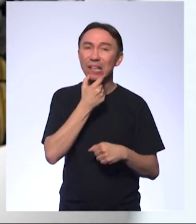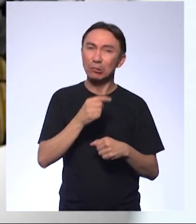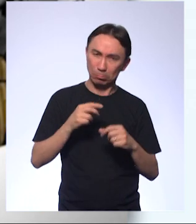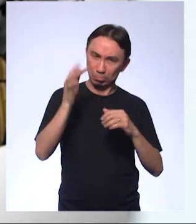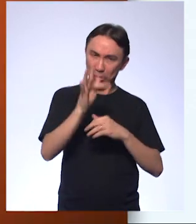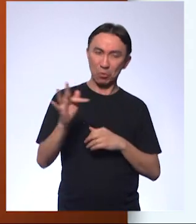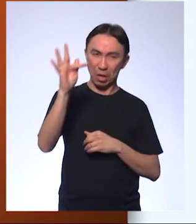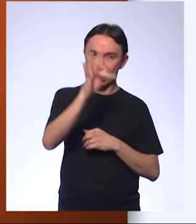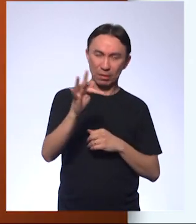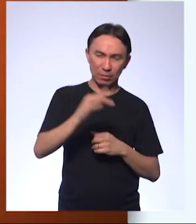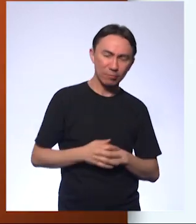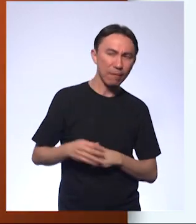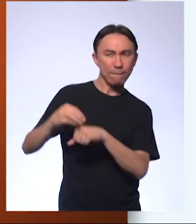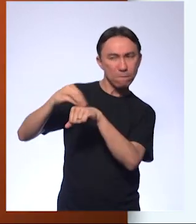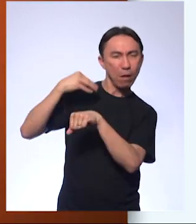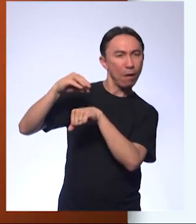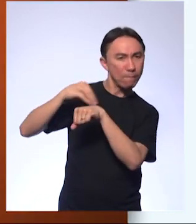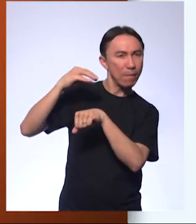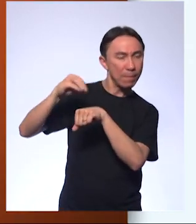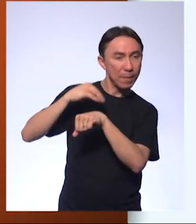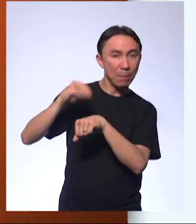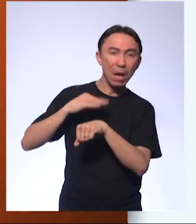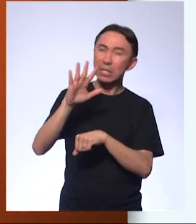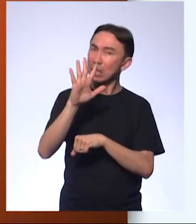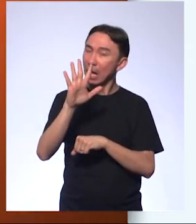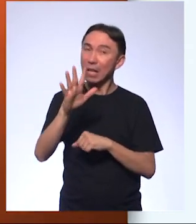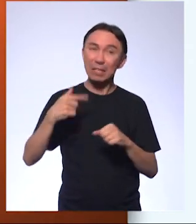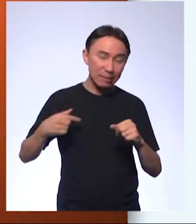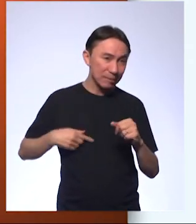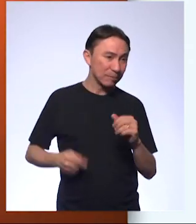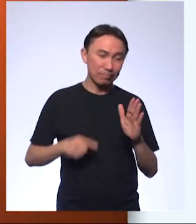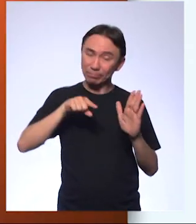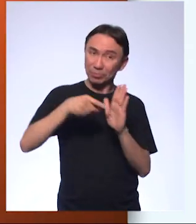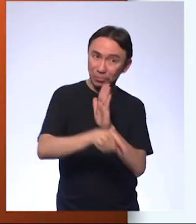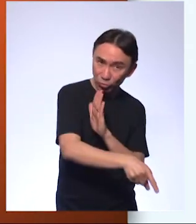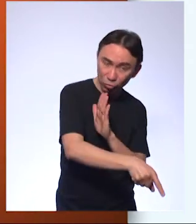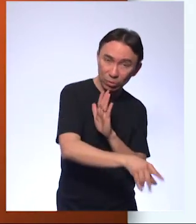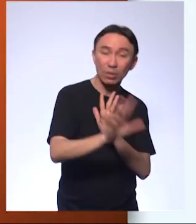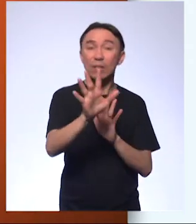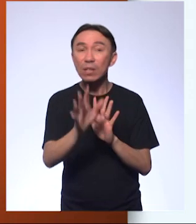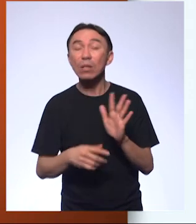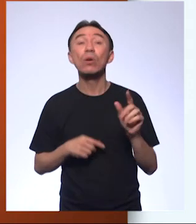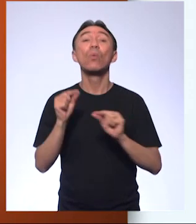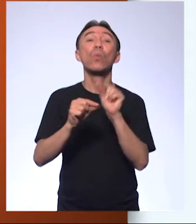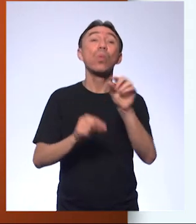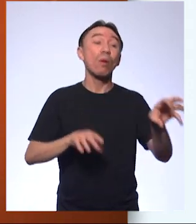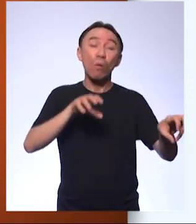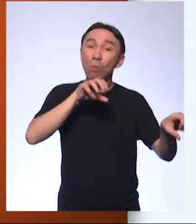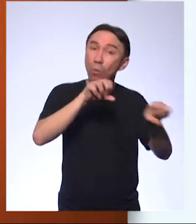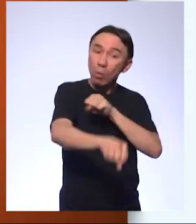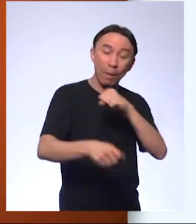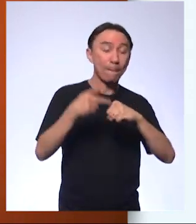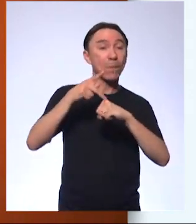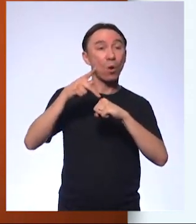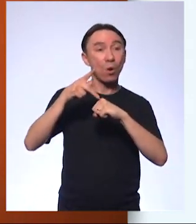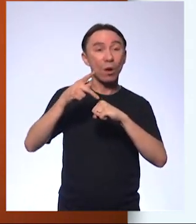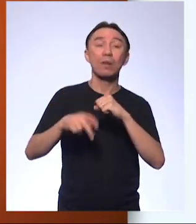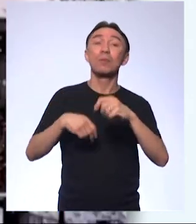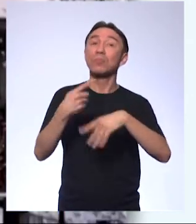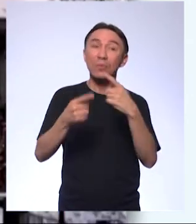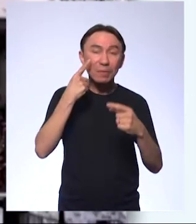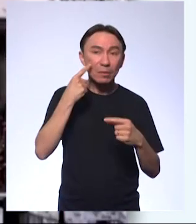estudos. Tanto é que, em 1894, depois de se graduar em matemática e física, recebeu uma bolsa para fazer uma pós-graduação na